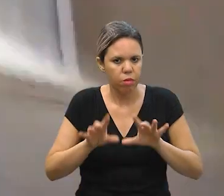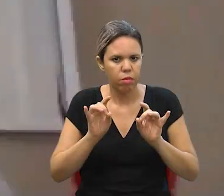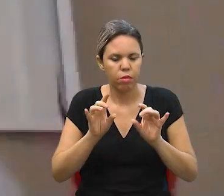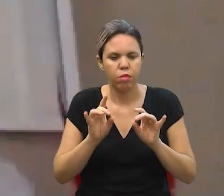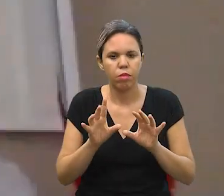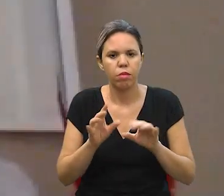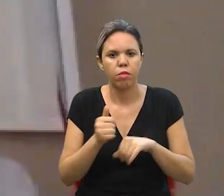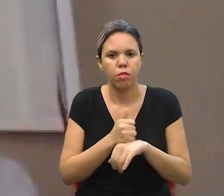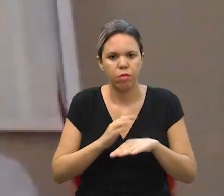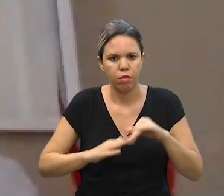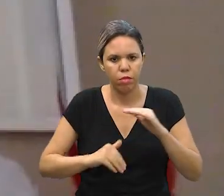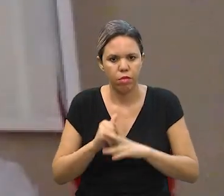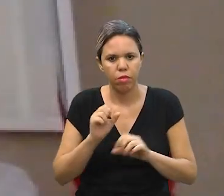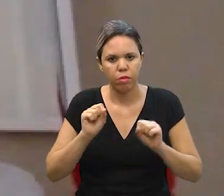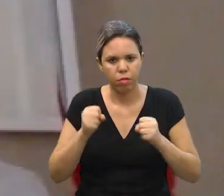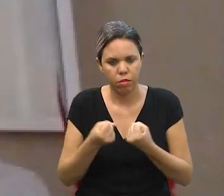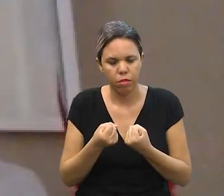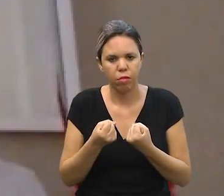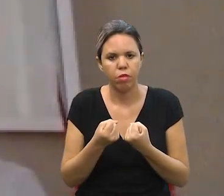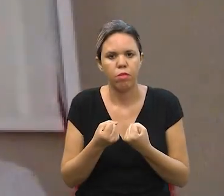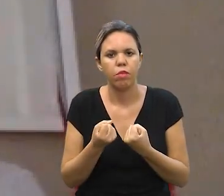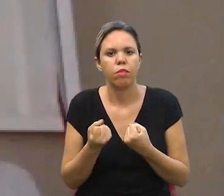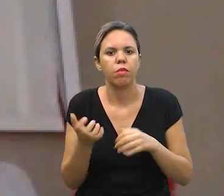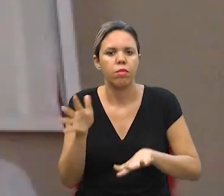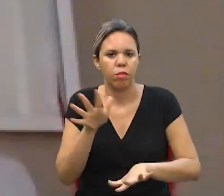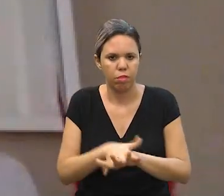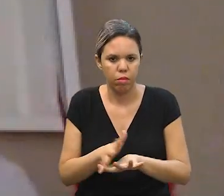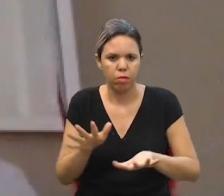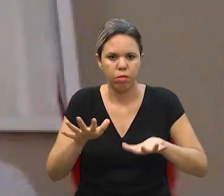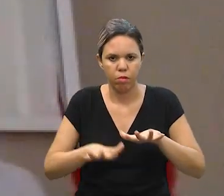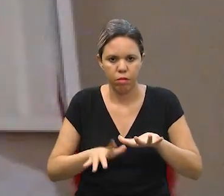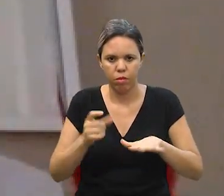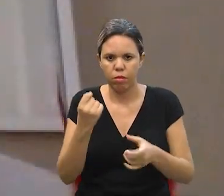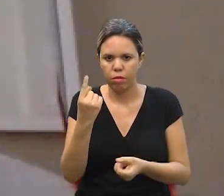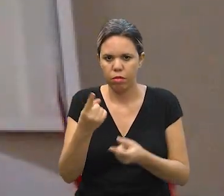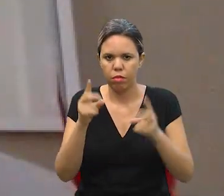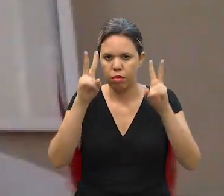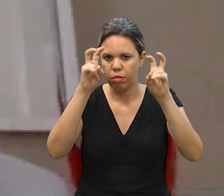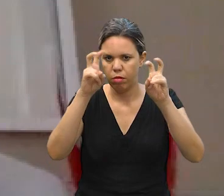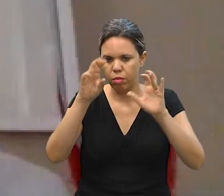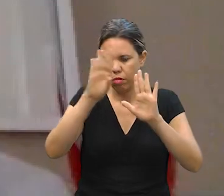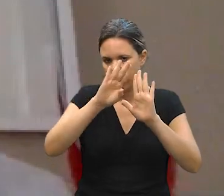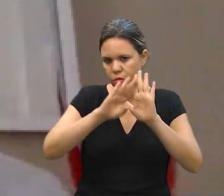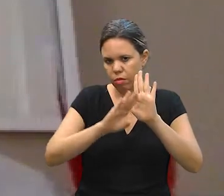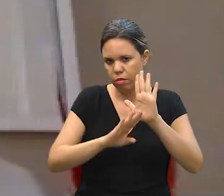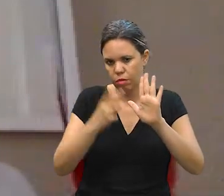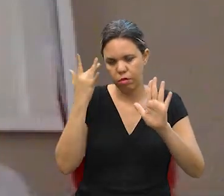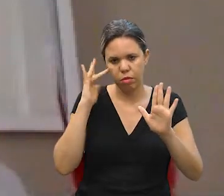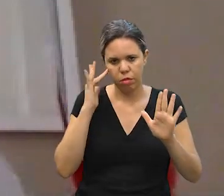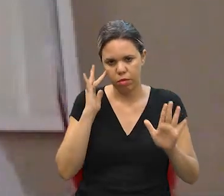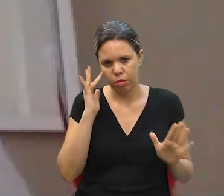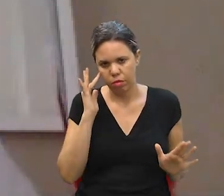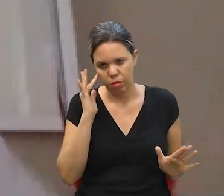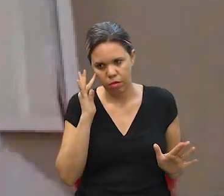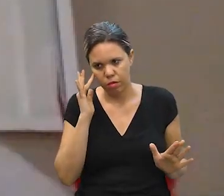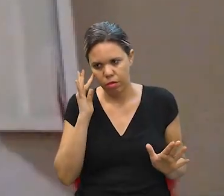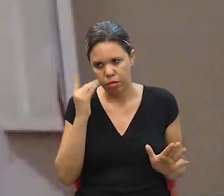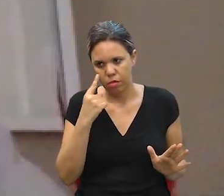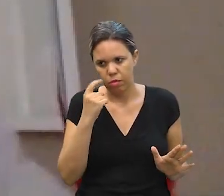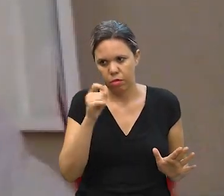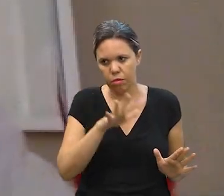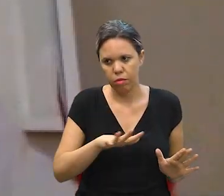especializado como força motriz da inclusão. Esses são alguns dos temas que eu acho que são